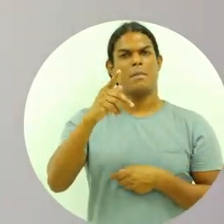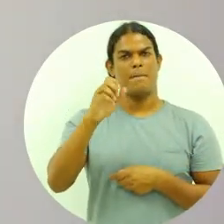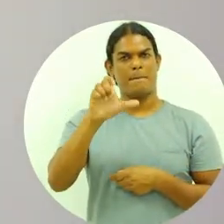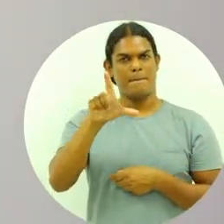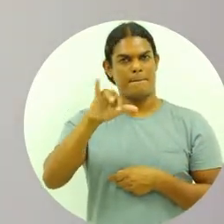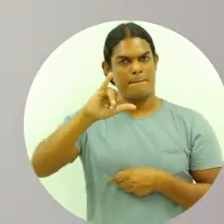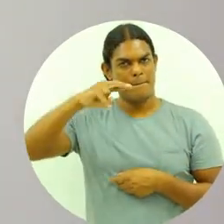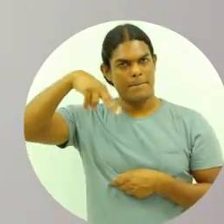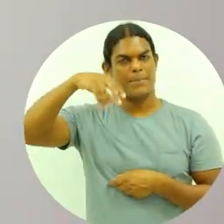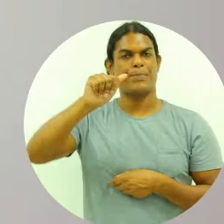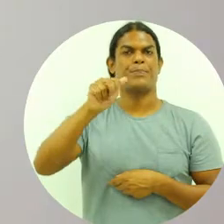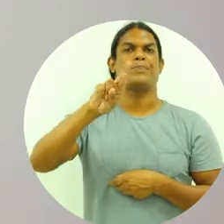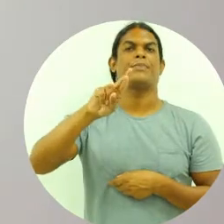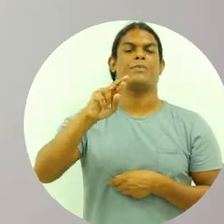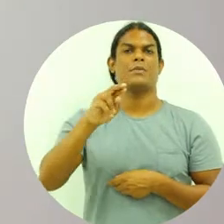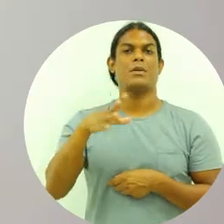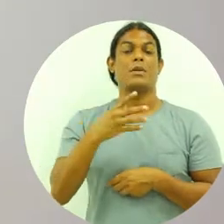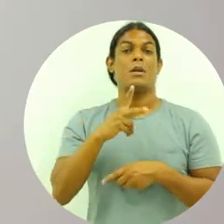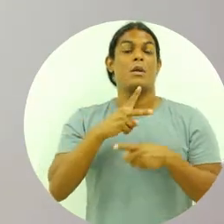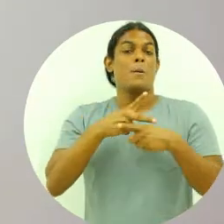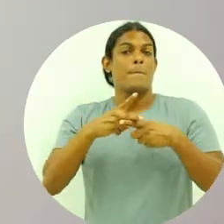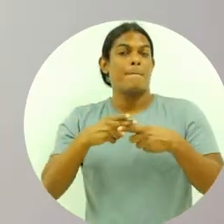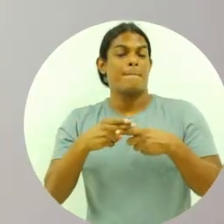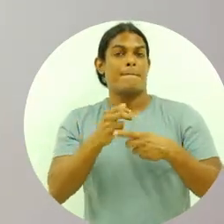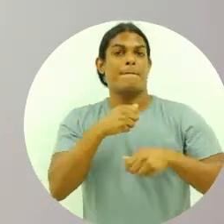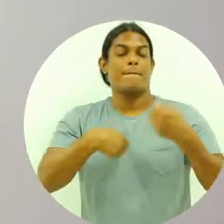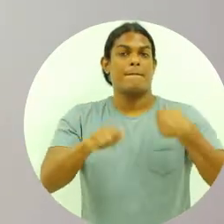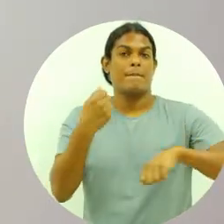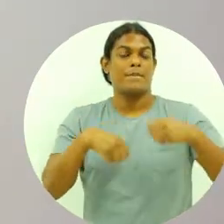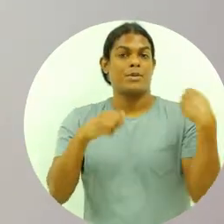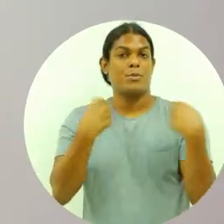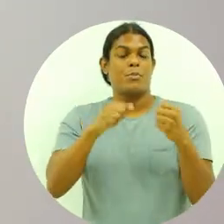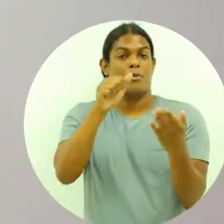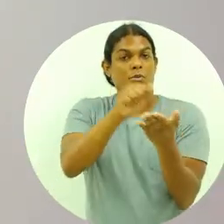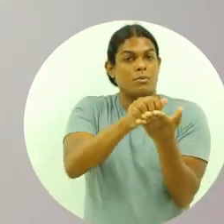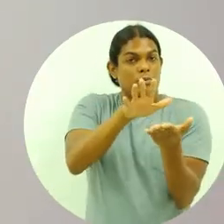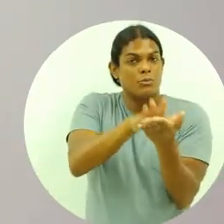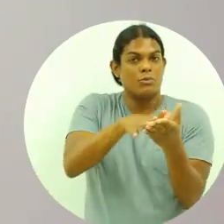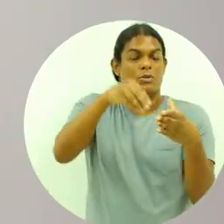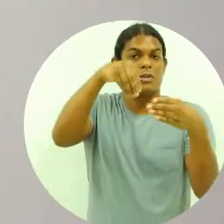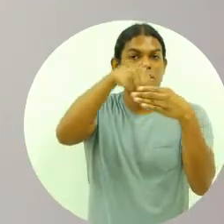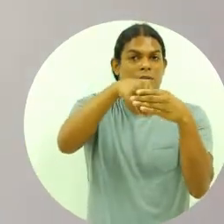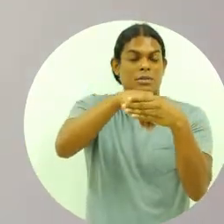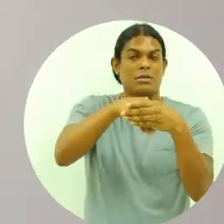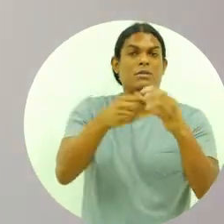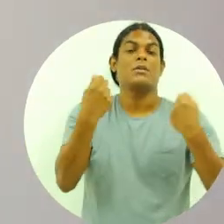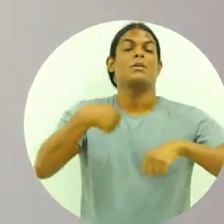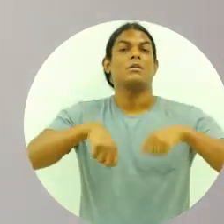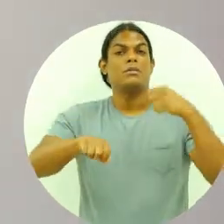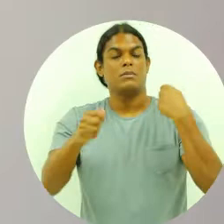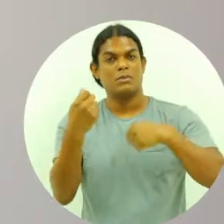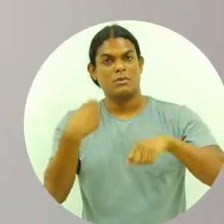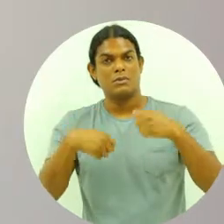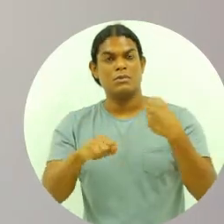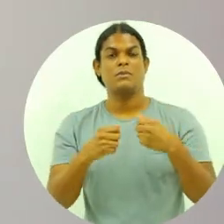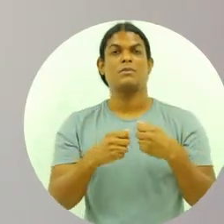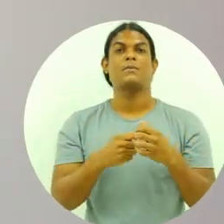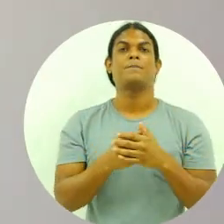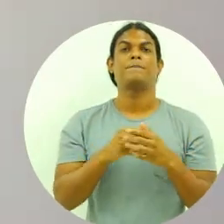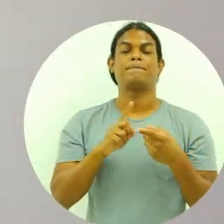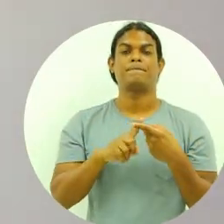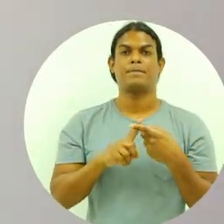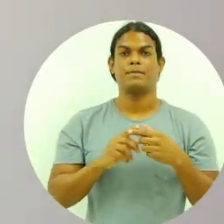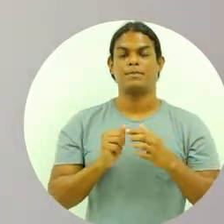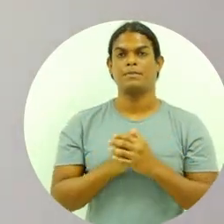Esse poder disciplinar é o poder que a administração tem de punir internamente, administrativamente, os